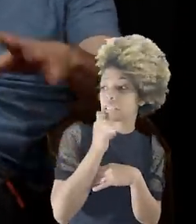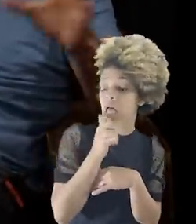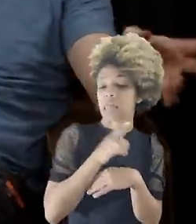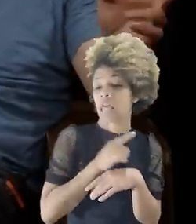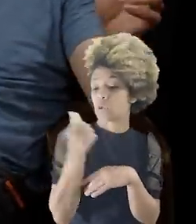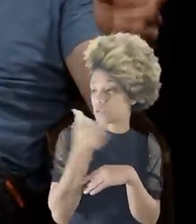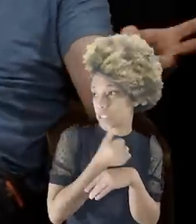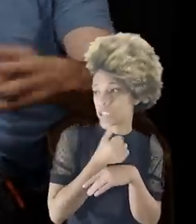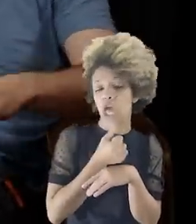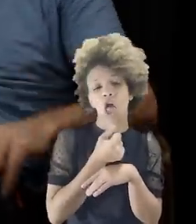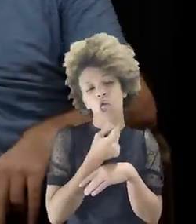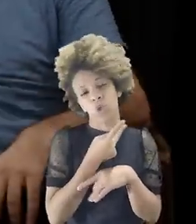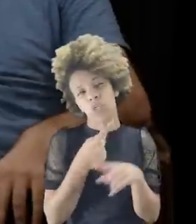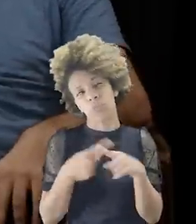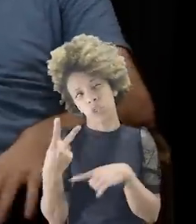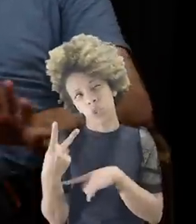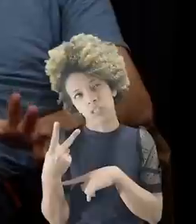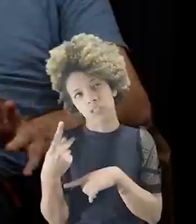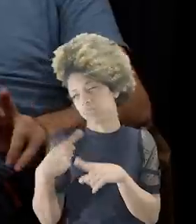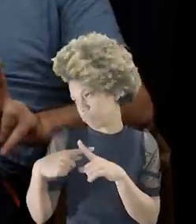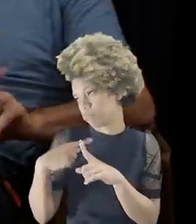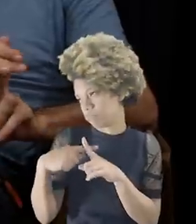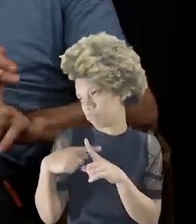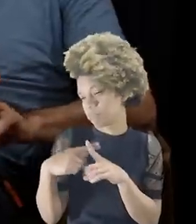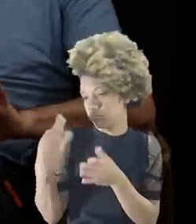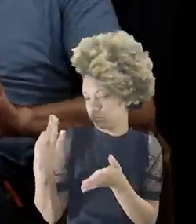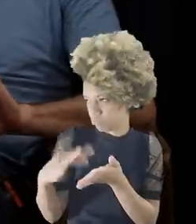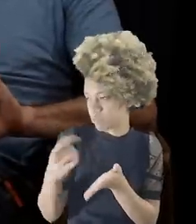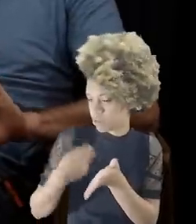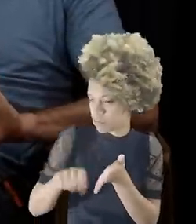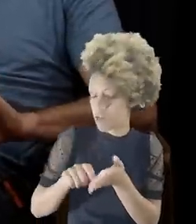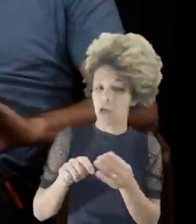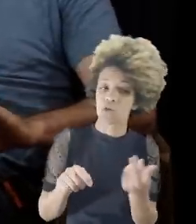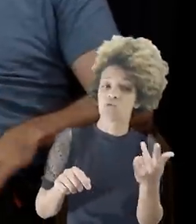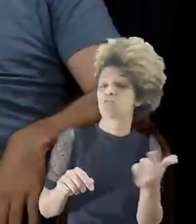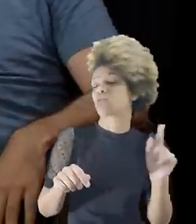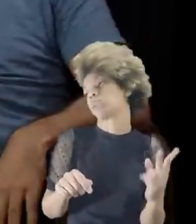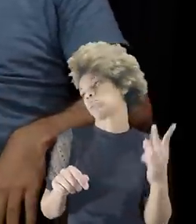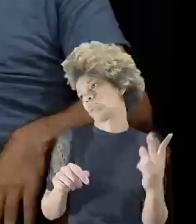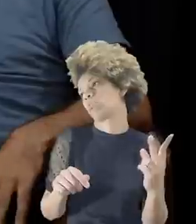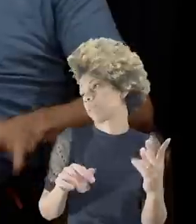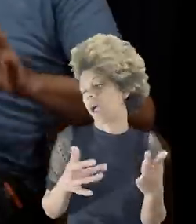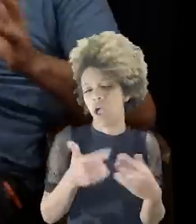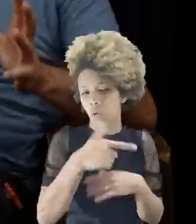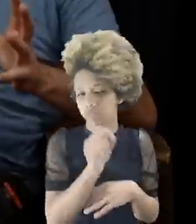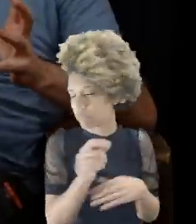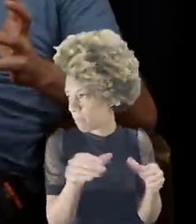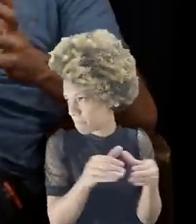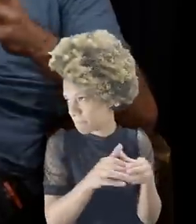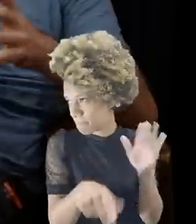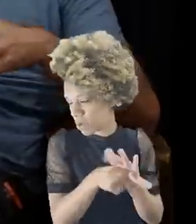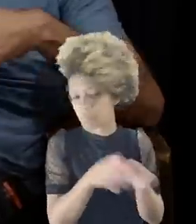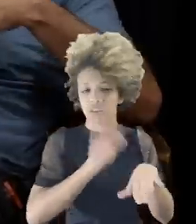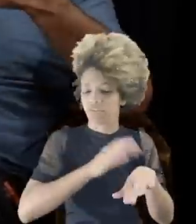Você tem dois dois mais dois anos de contrato garantido dos dois primeiros garantidos e os outros dois opção do time né então você tem essa